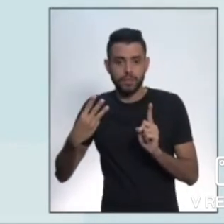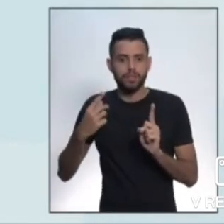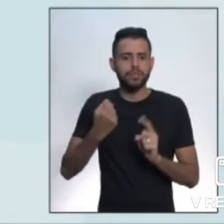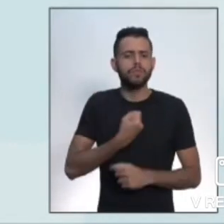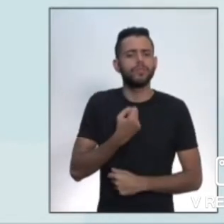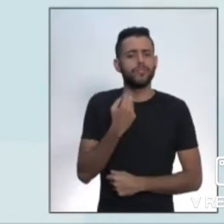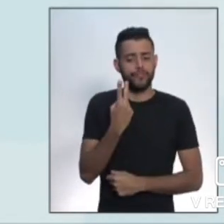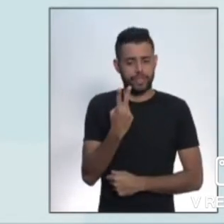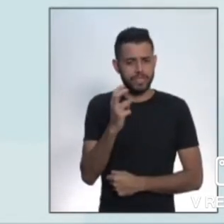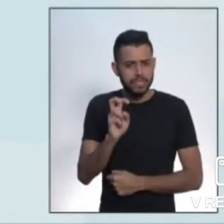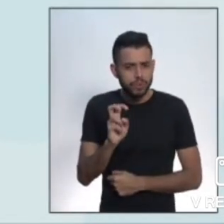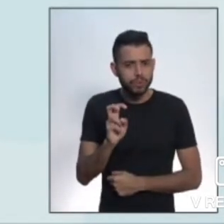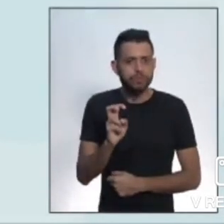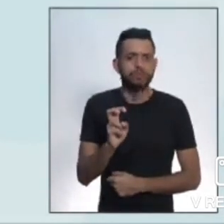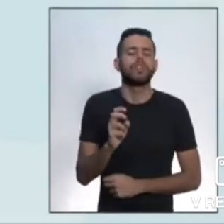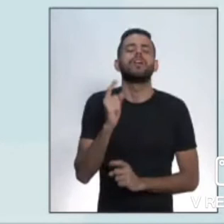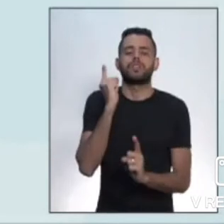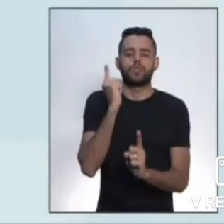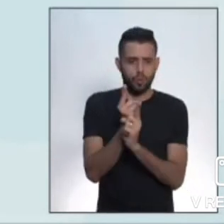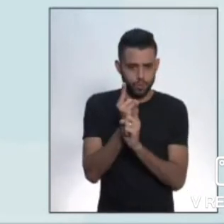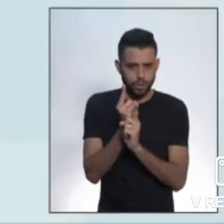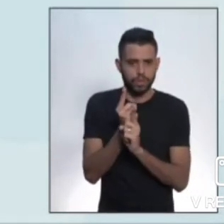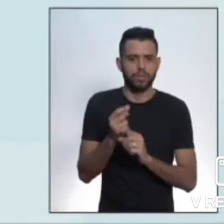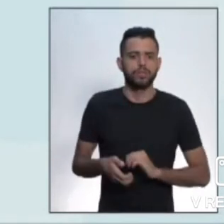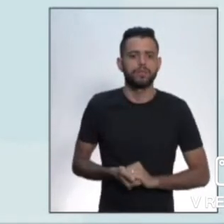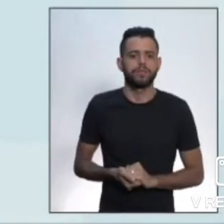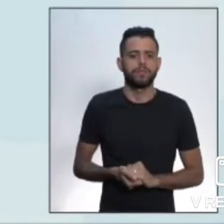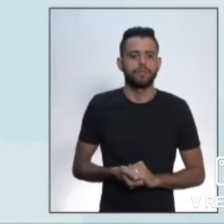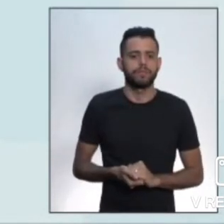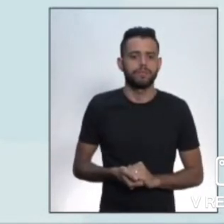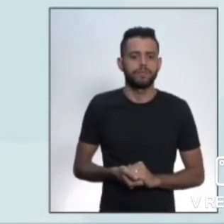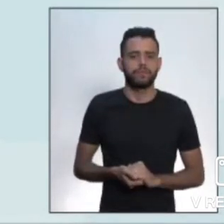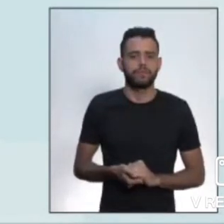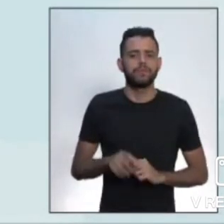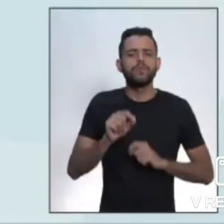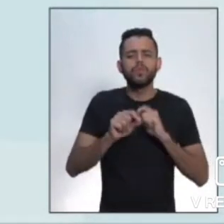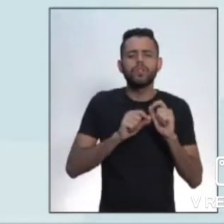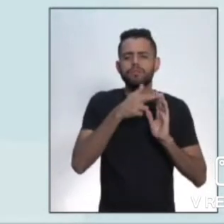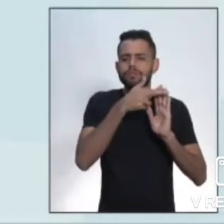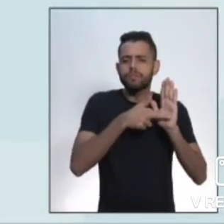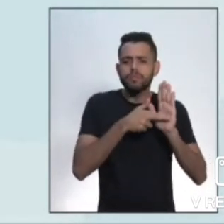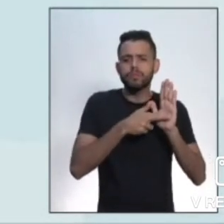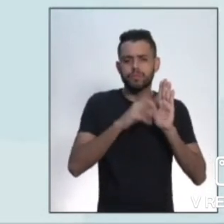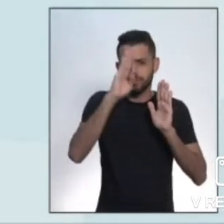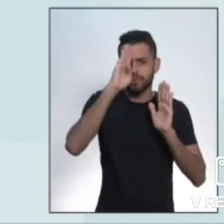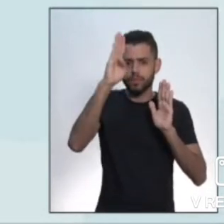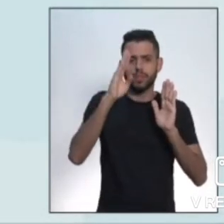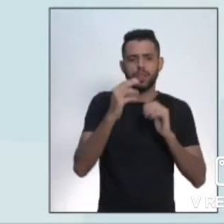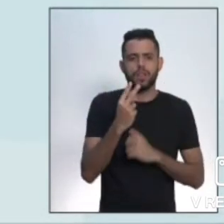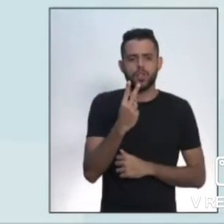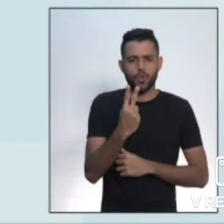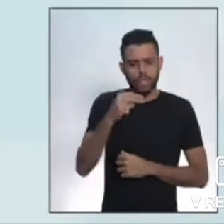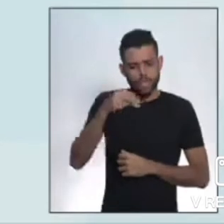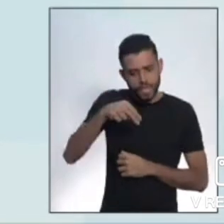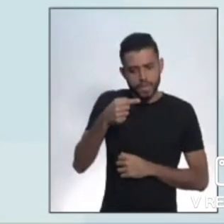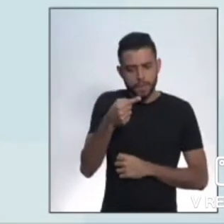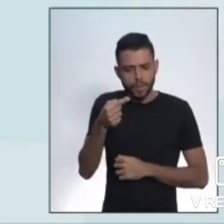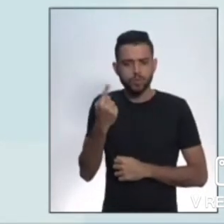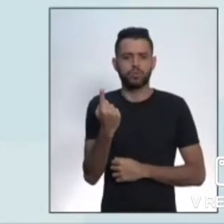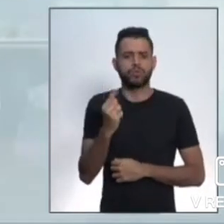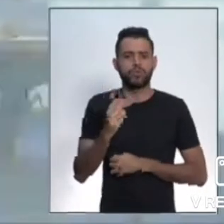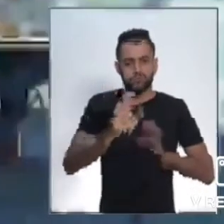25. Então encontrei o décimo terceiro termo. A lei fundamental é 2n menos 1. Mas vem cá que eu vou ensinar para